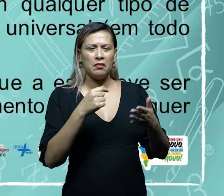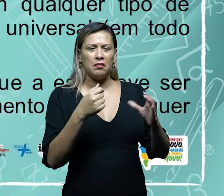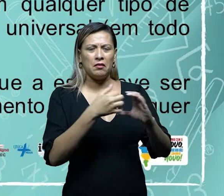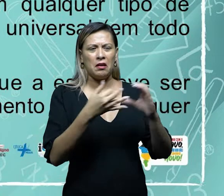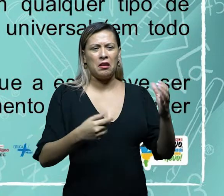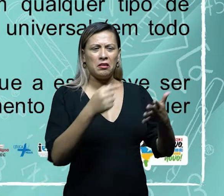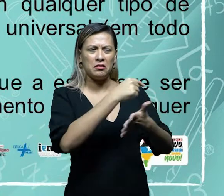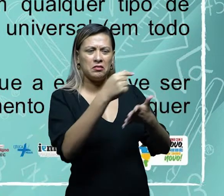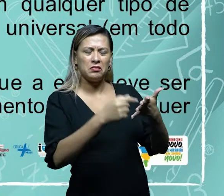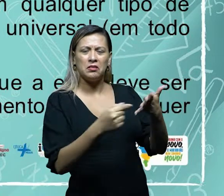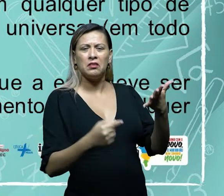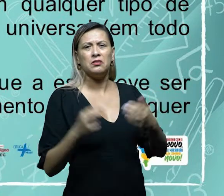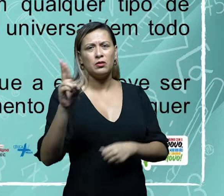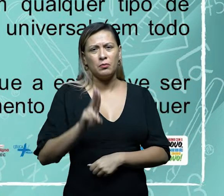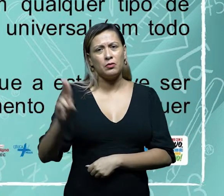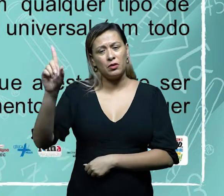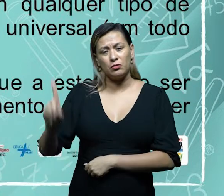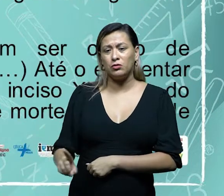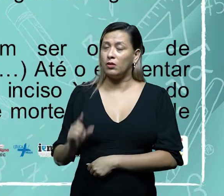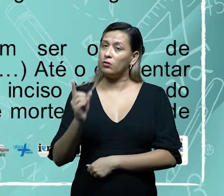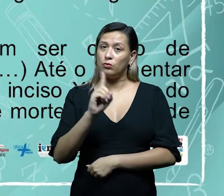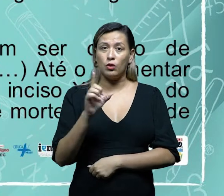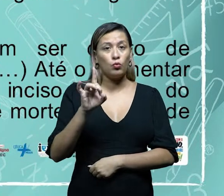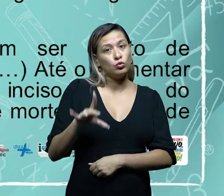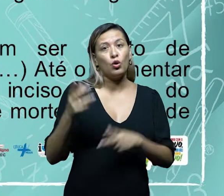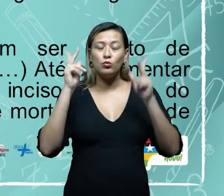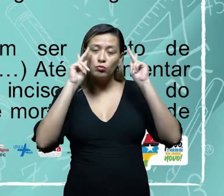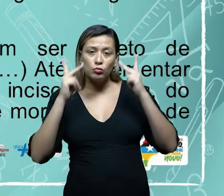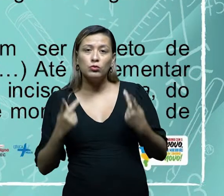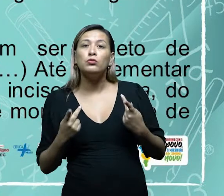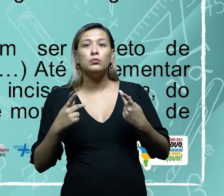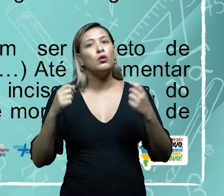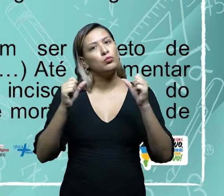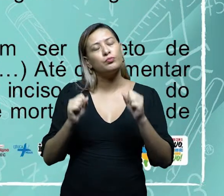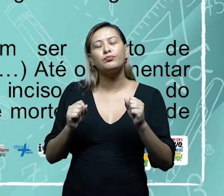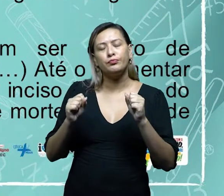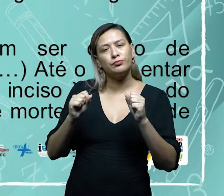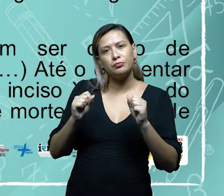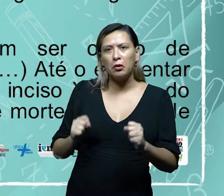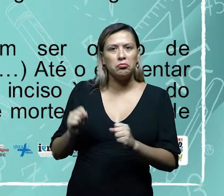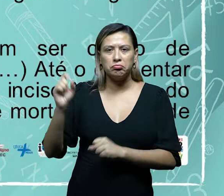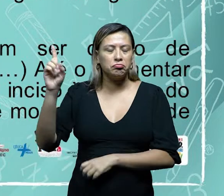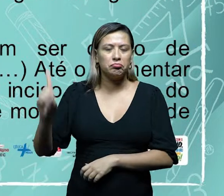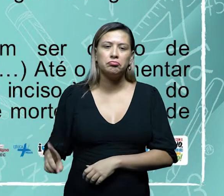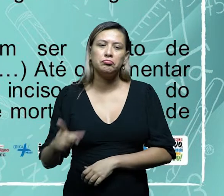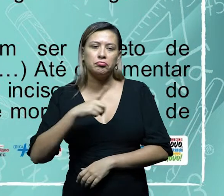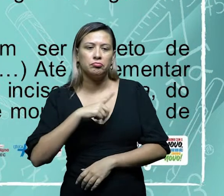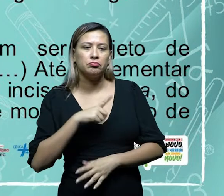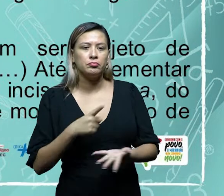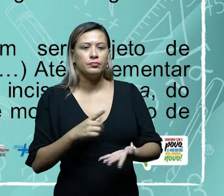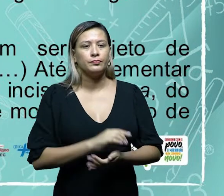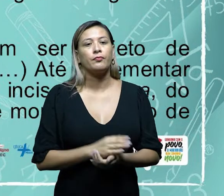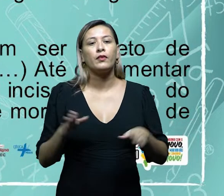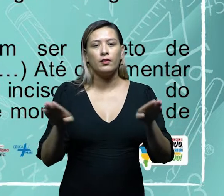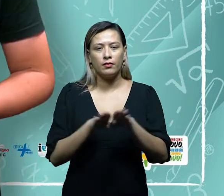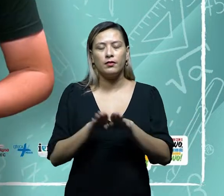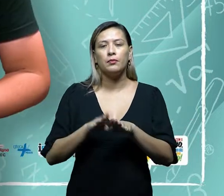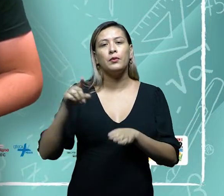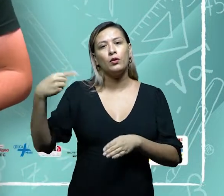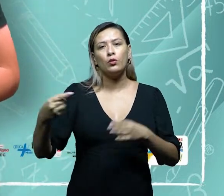né, para ser possuidor desse direito. Bom, a nossa próxima característica é a